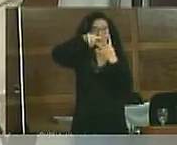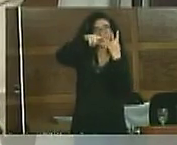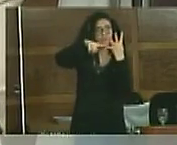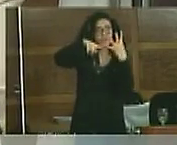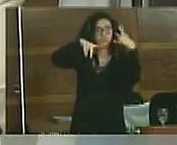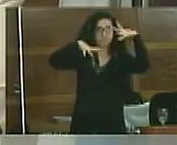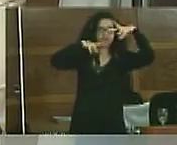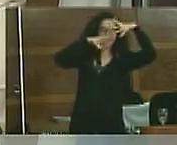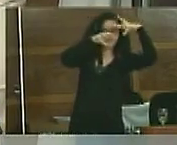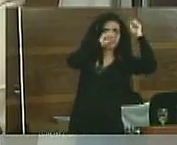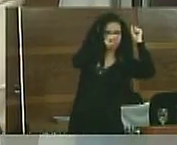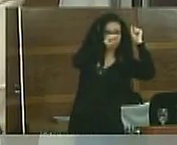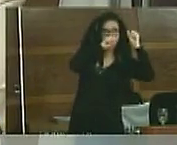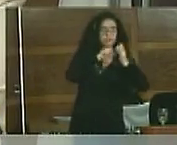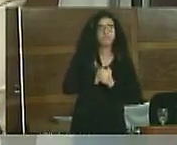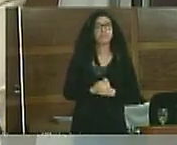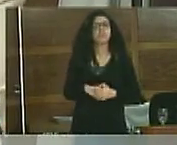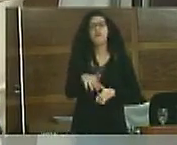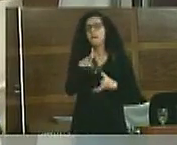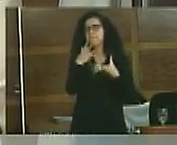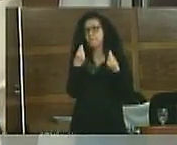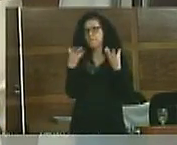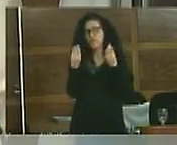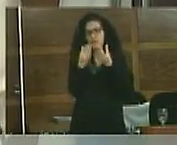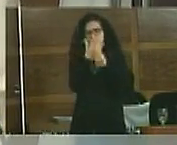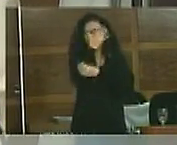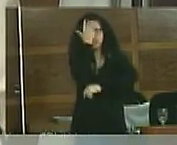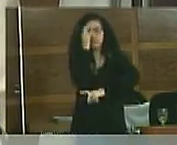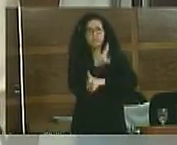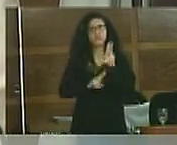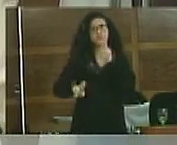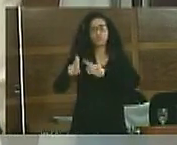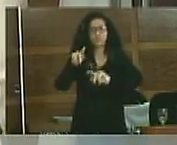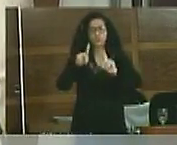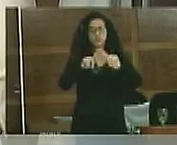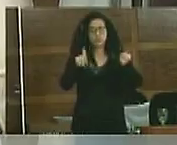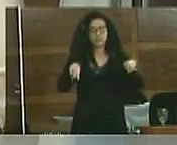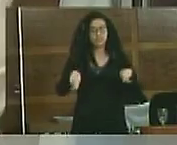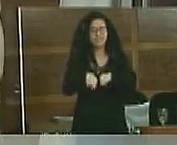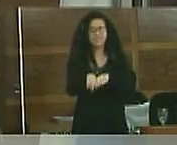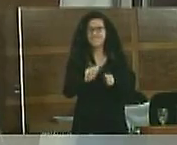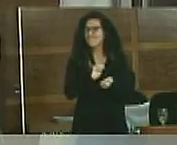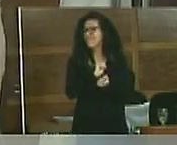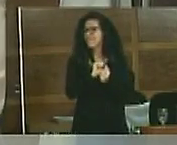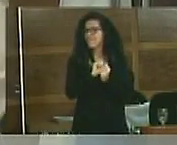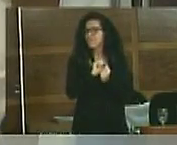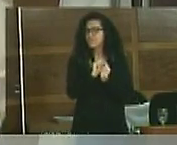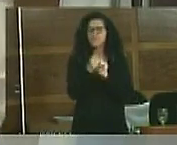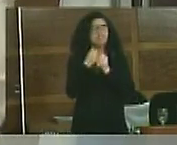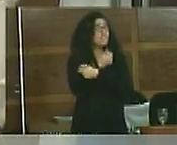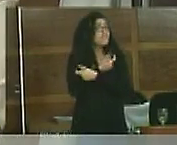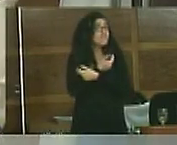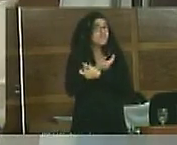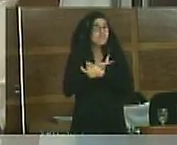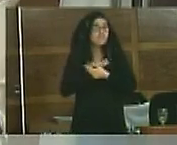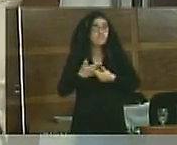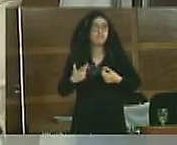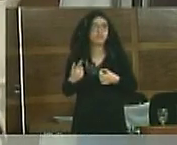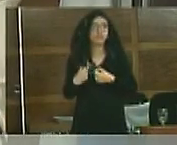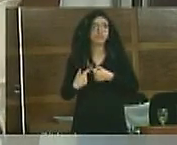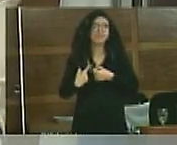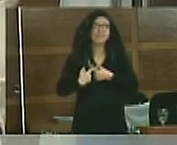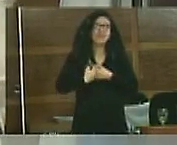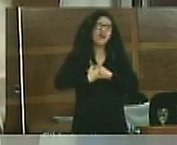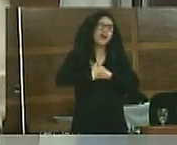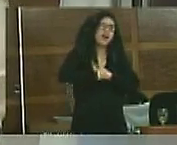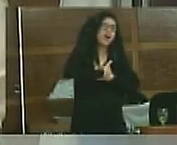utilizam, pessoas da Praia do Anil, do Morro da Fortaleza, do Morro do Tatu, pessoas do Balneário, Parque das Palmeiras, Bonfim, Centro, Morro Santo Antônio,